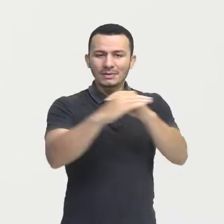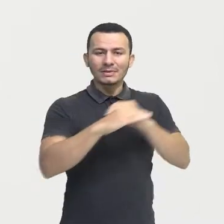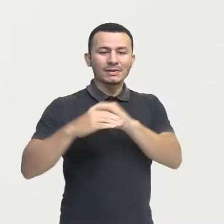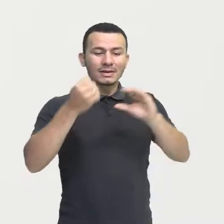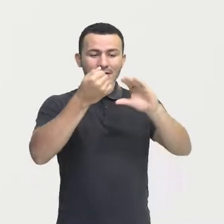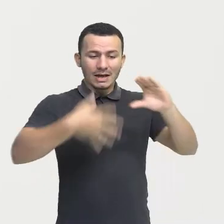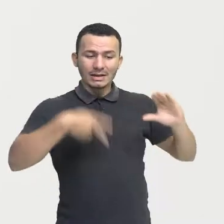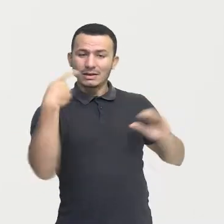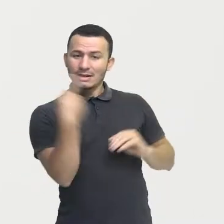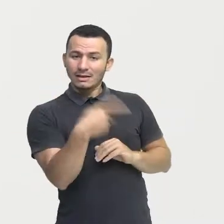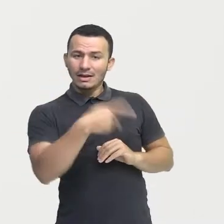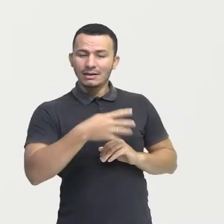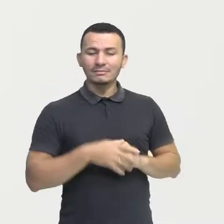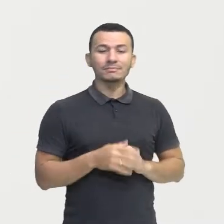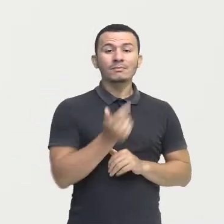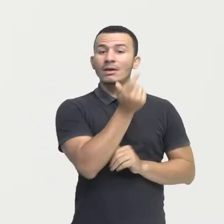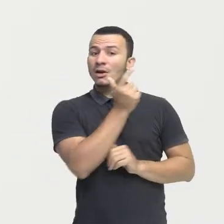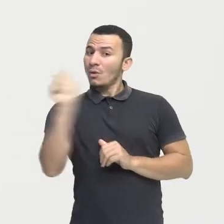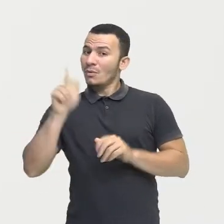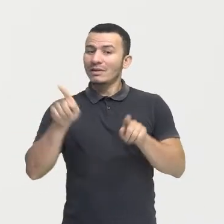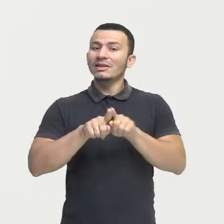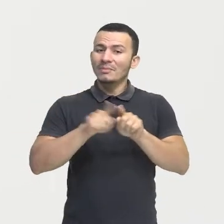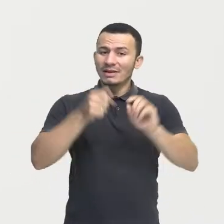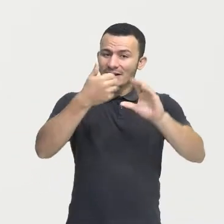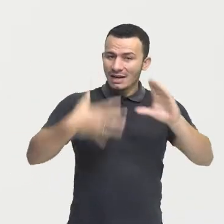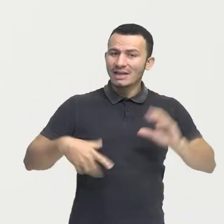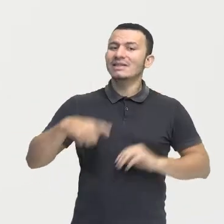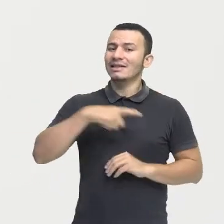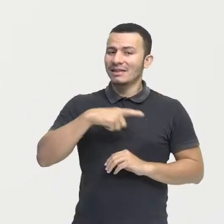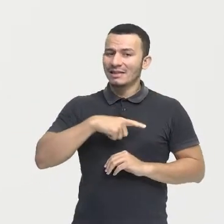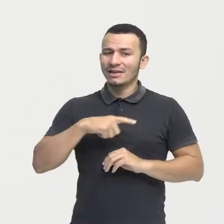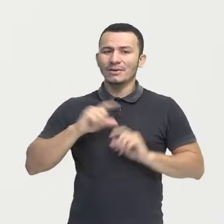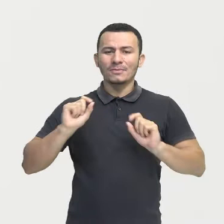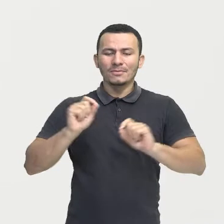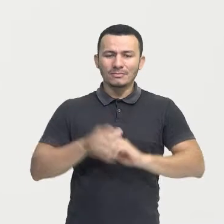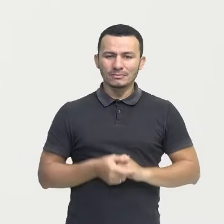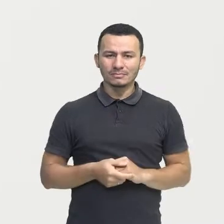A outra característica do senso comum é que ela é